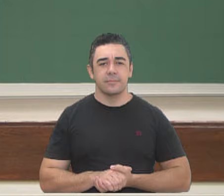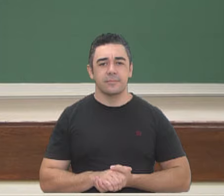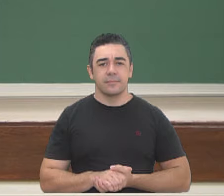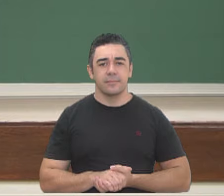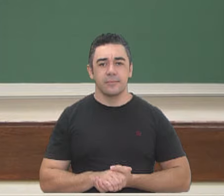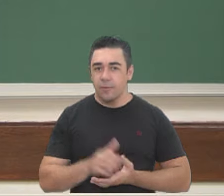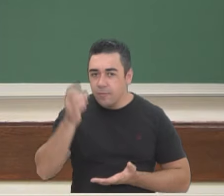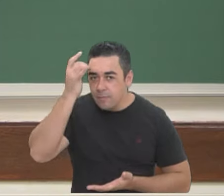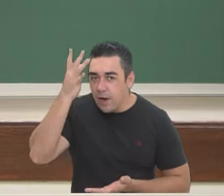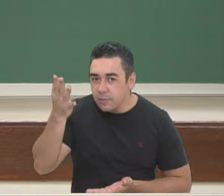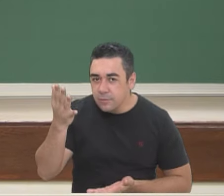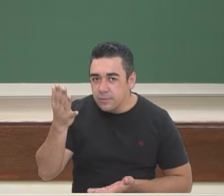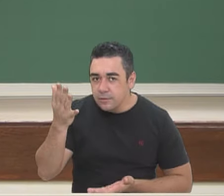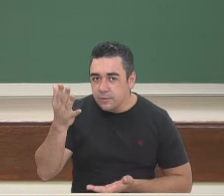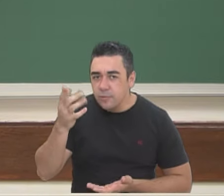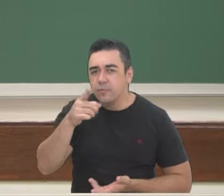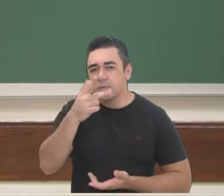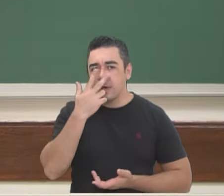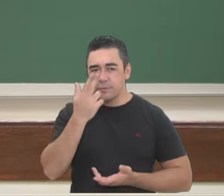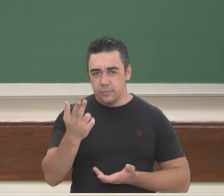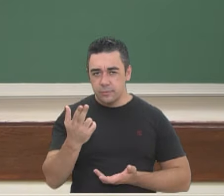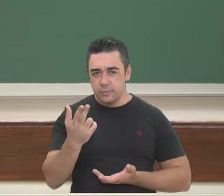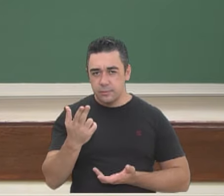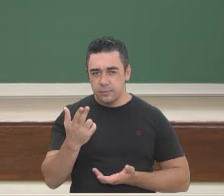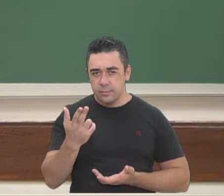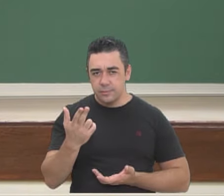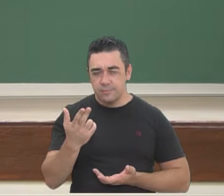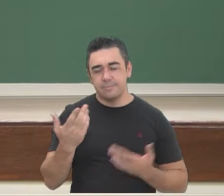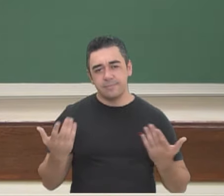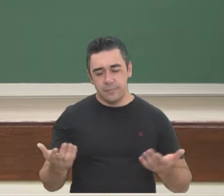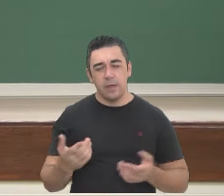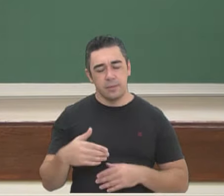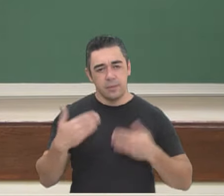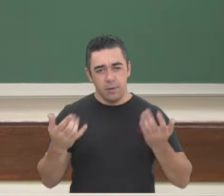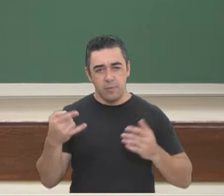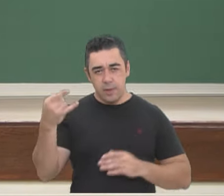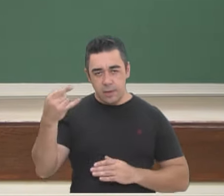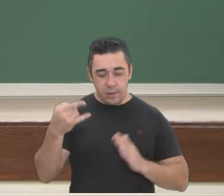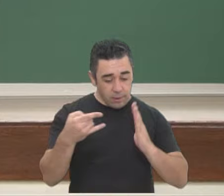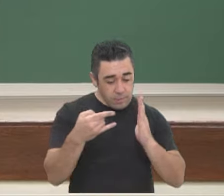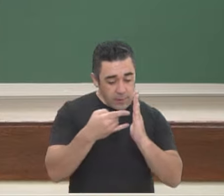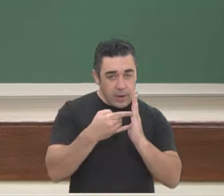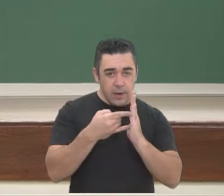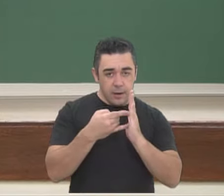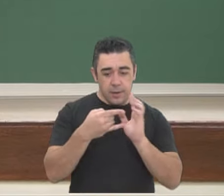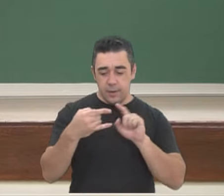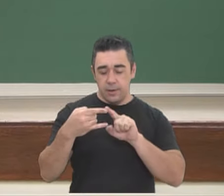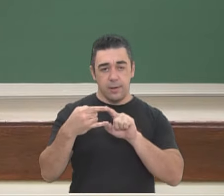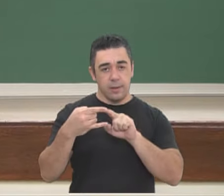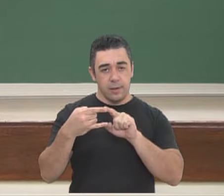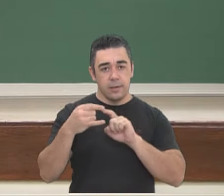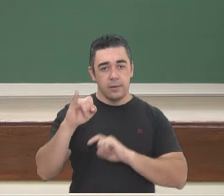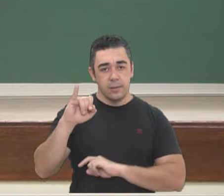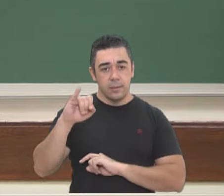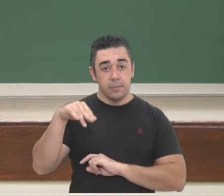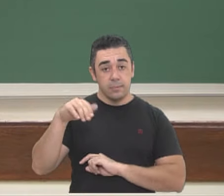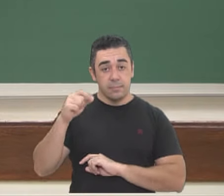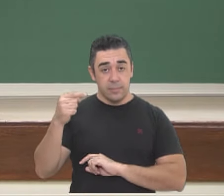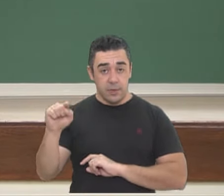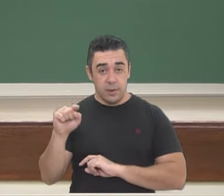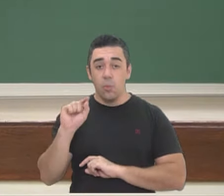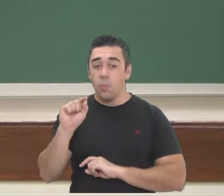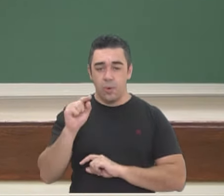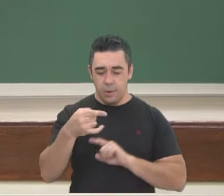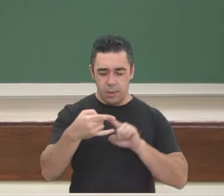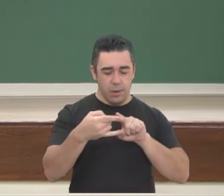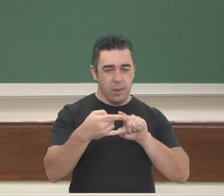não foi fácil que vocês acharam tão ímã é um material que